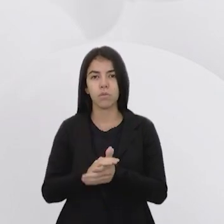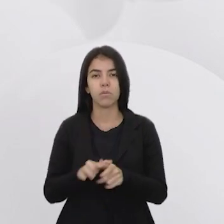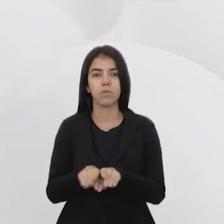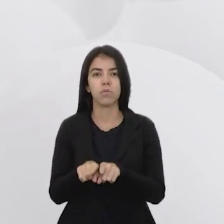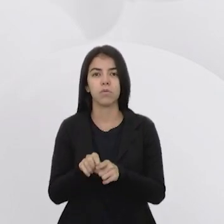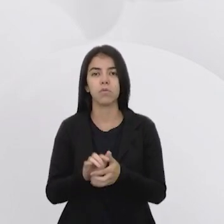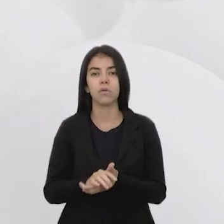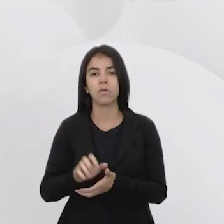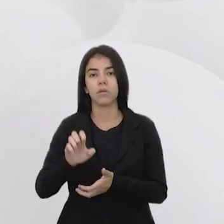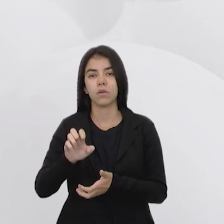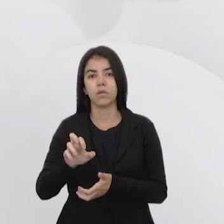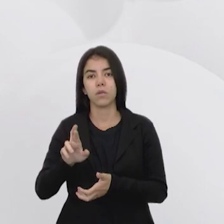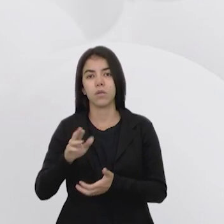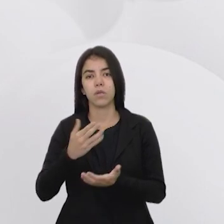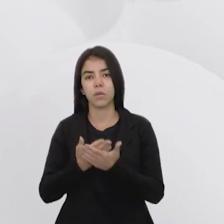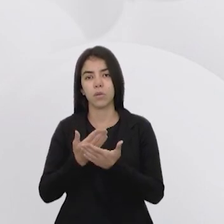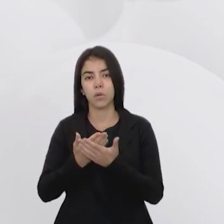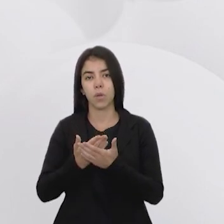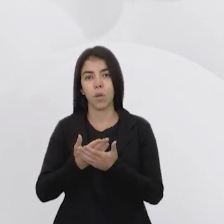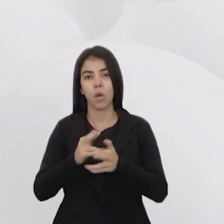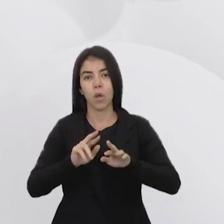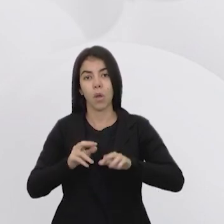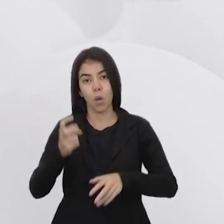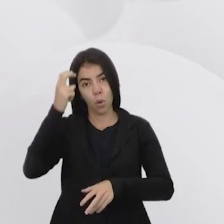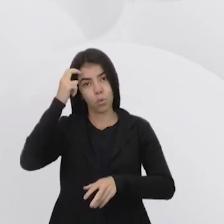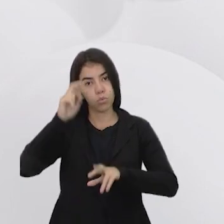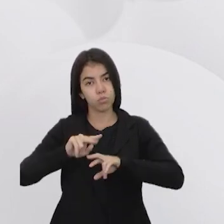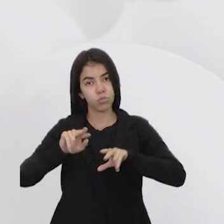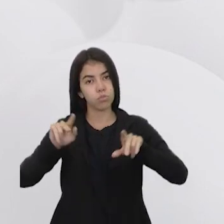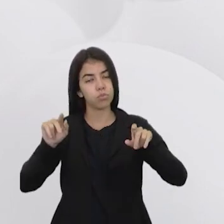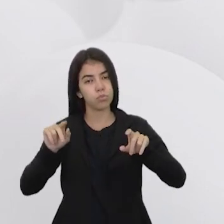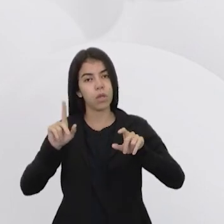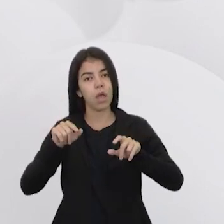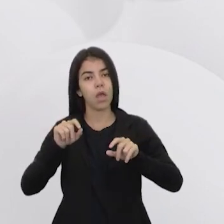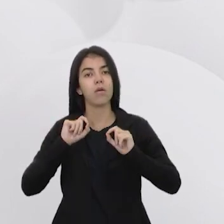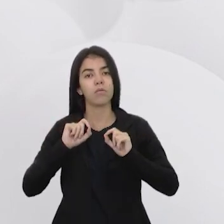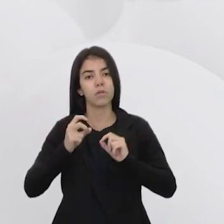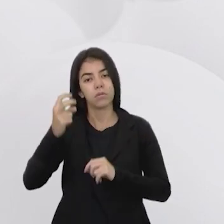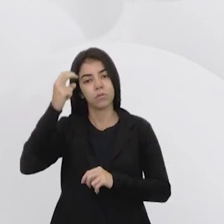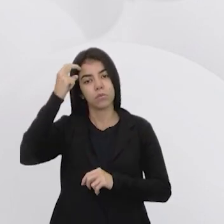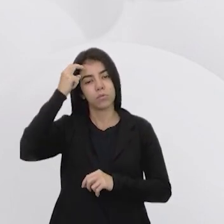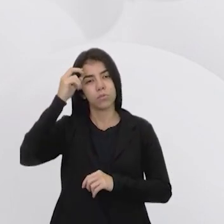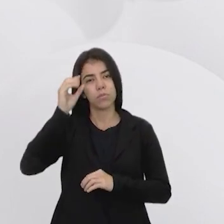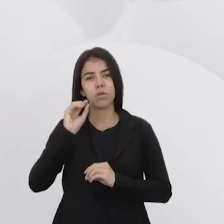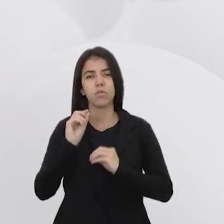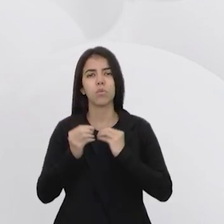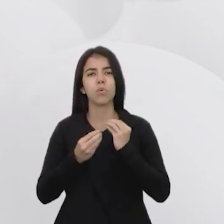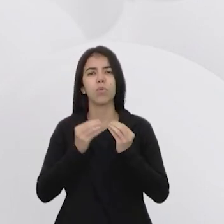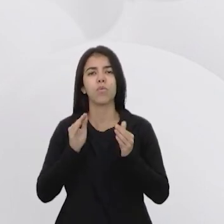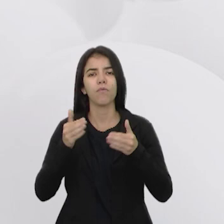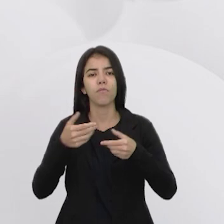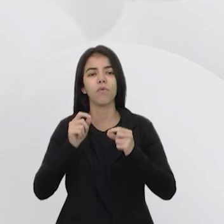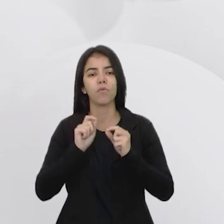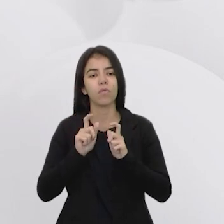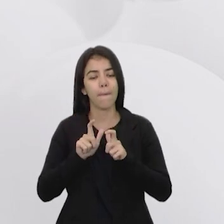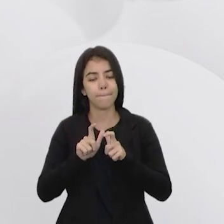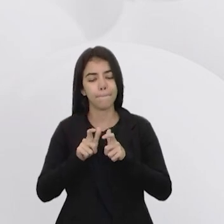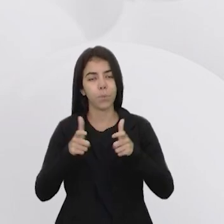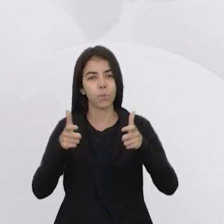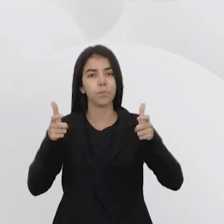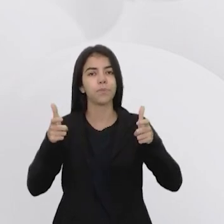massas, mas o que é esse negócio de cultura? Então, cultura, no sentido mais amplo